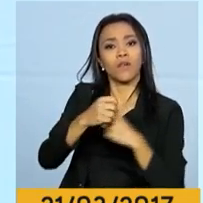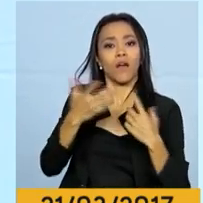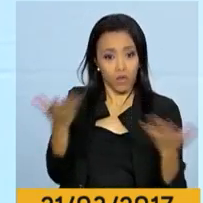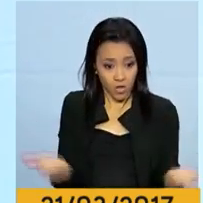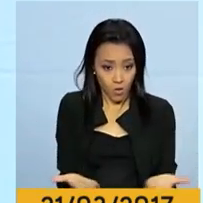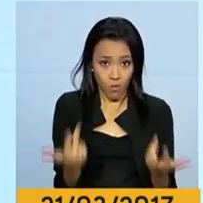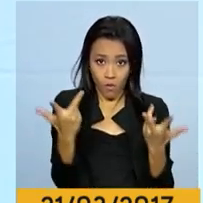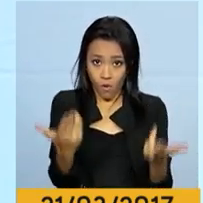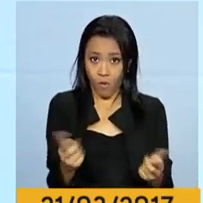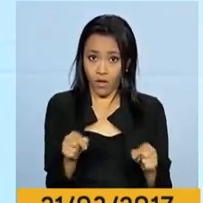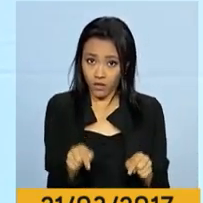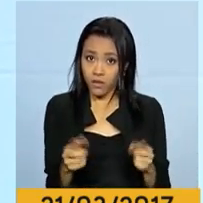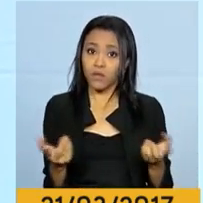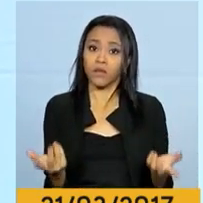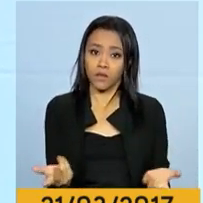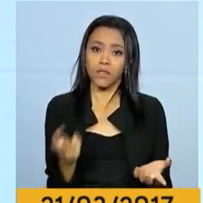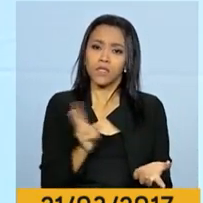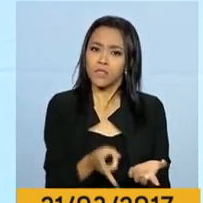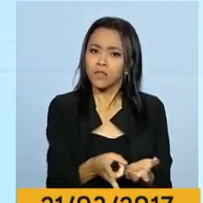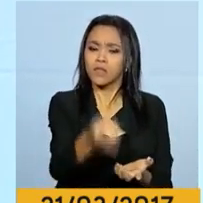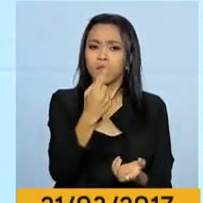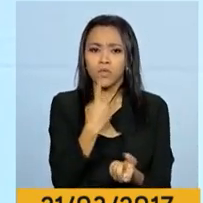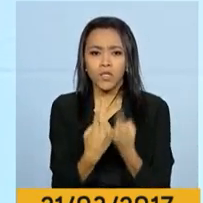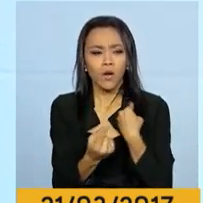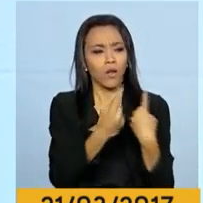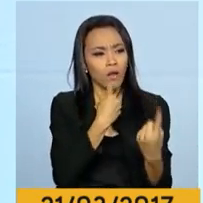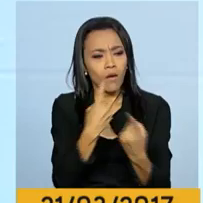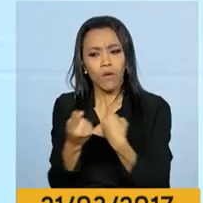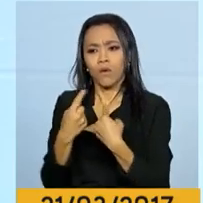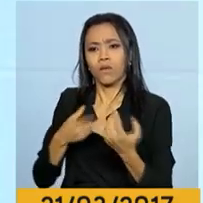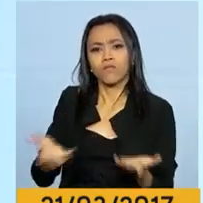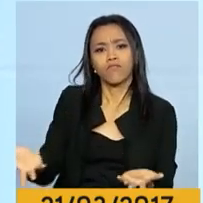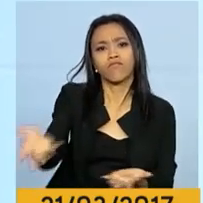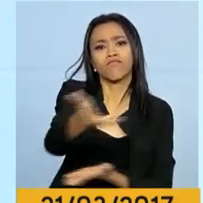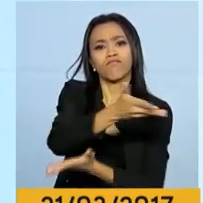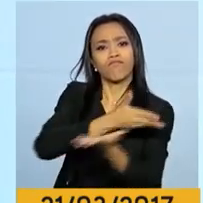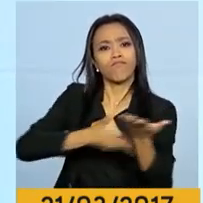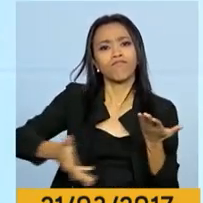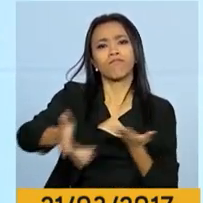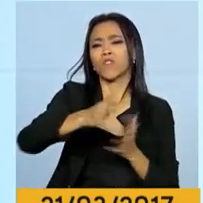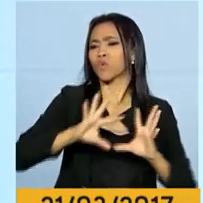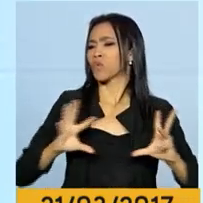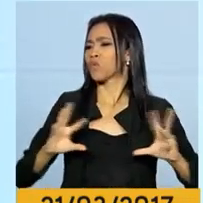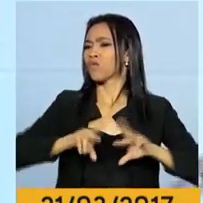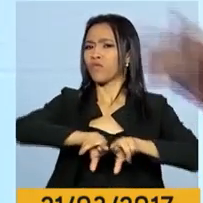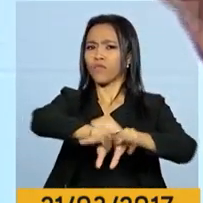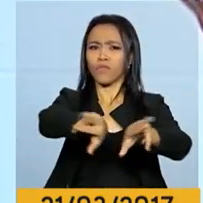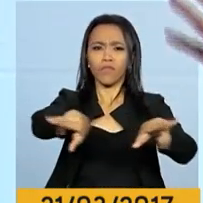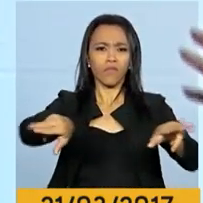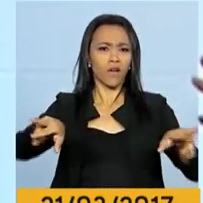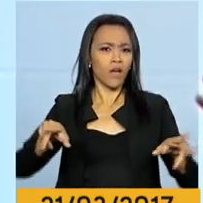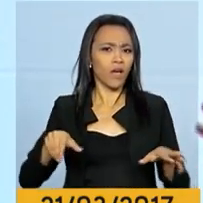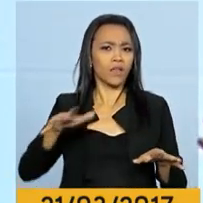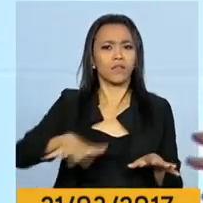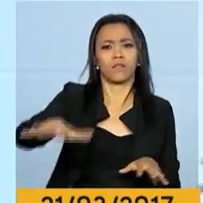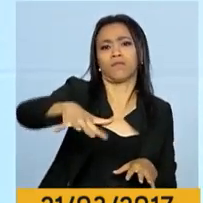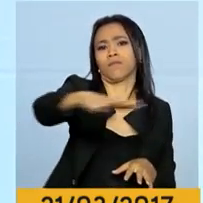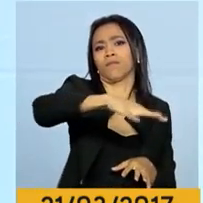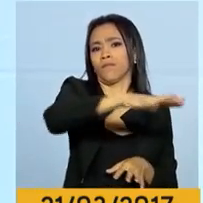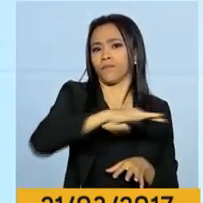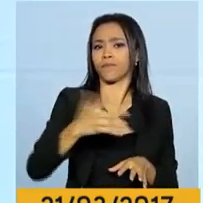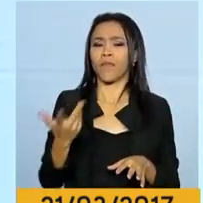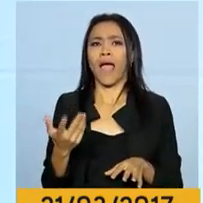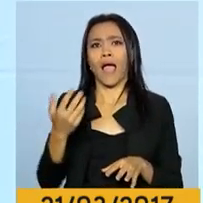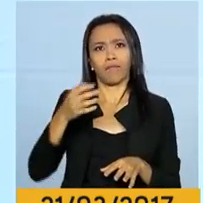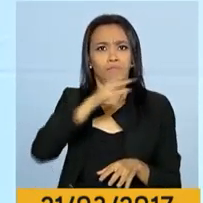fazendo aqui. E fazemos permanentemente este diálogo com todos os setores sociais. Porque muitas e muitas vezes dizem, ah, o Temer está